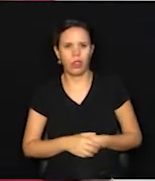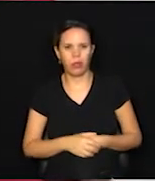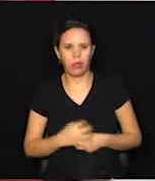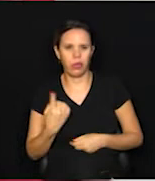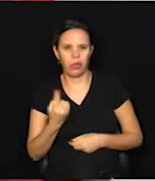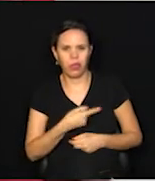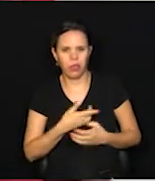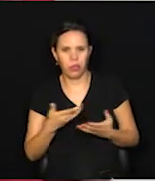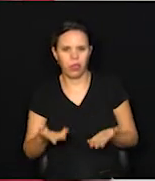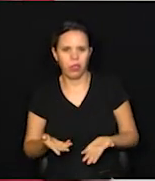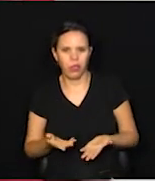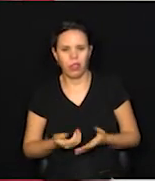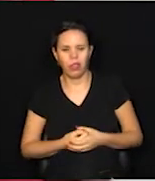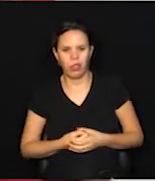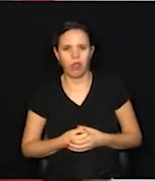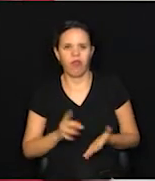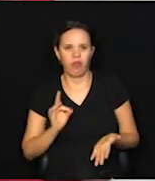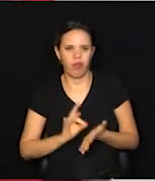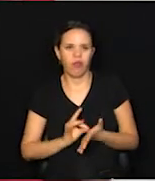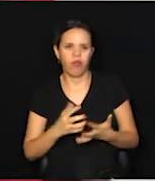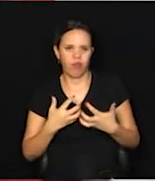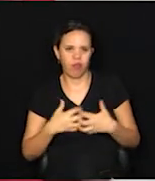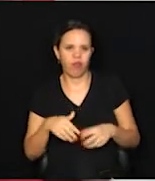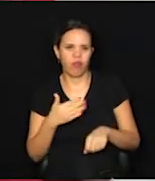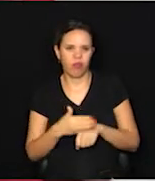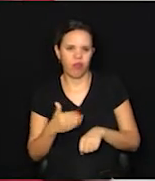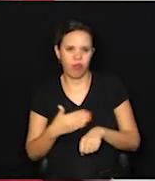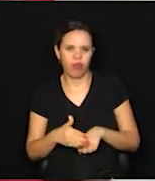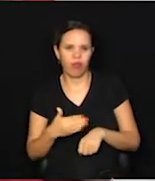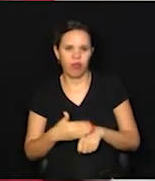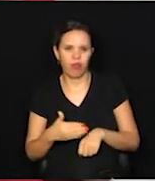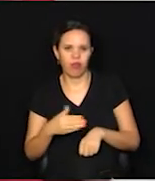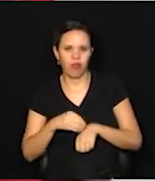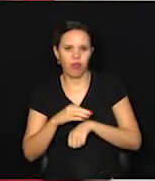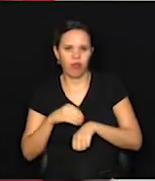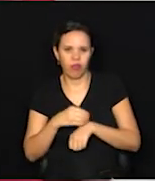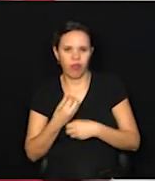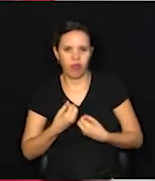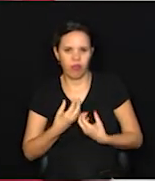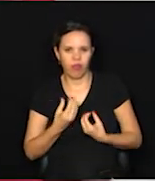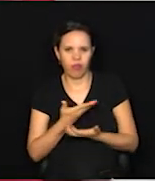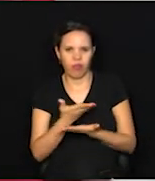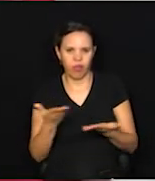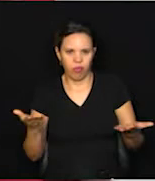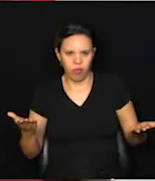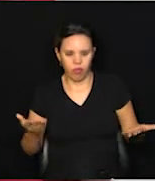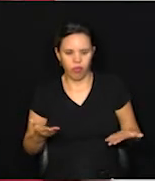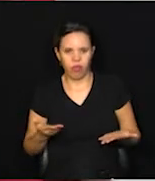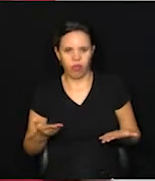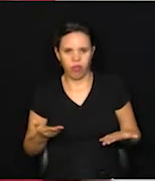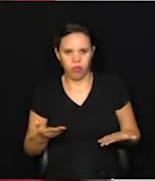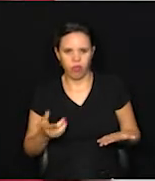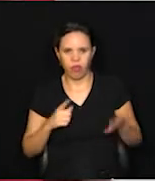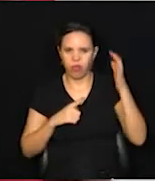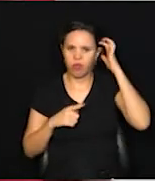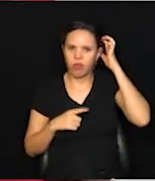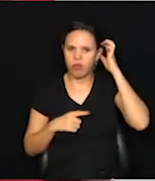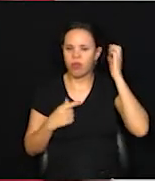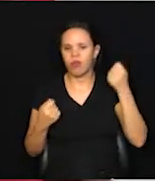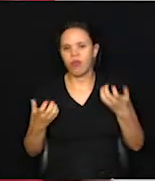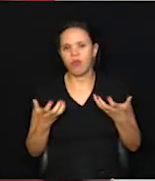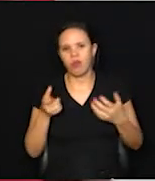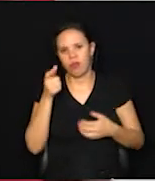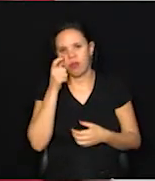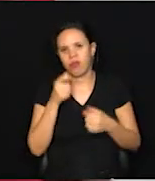sendo mais efetivo transferir as informações que vocês de fato precisam ou querem ouvir,